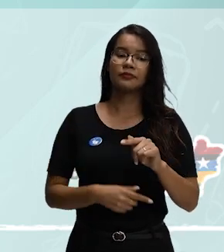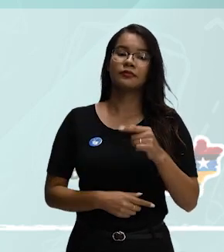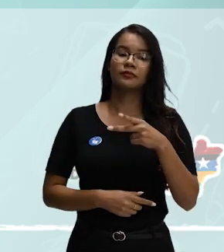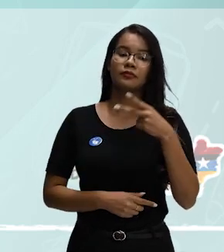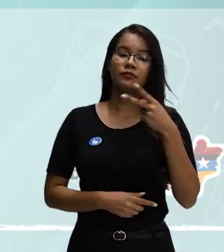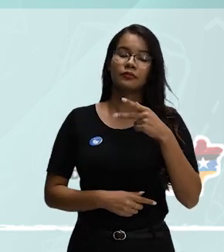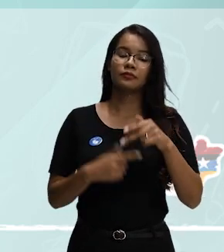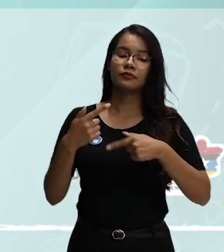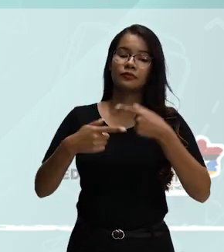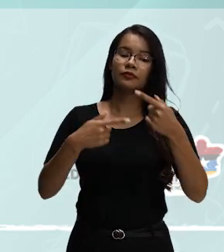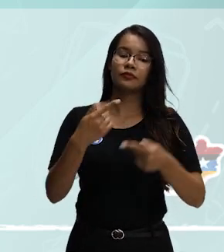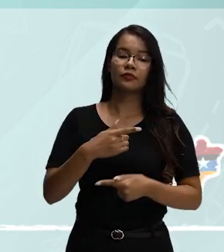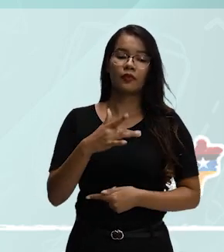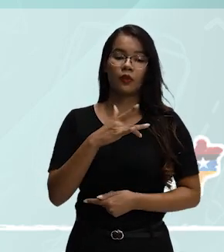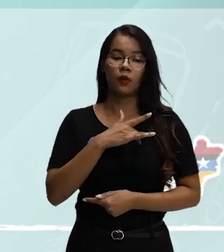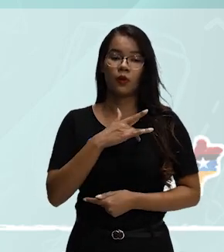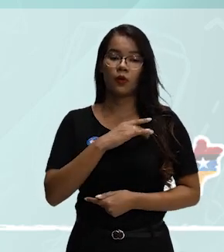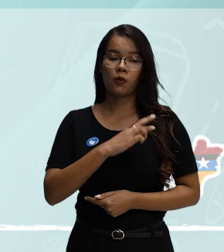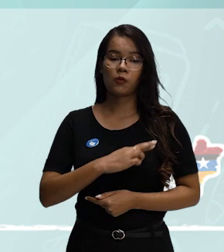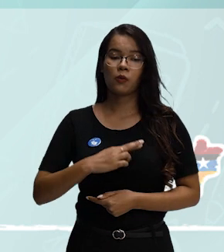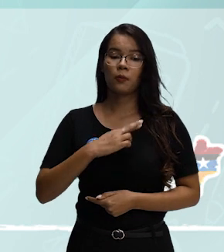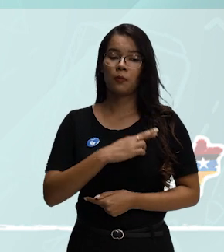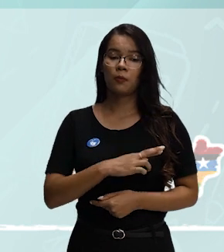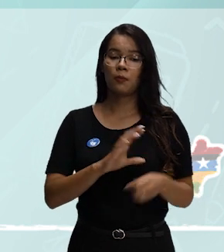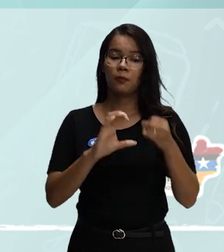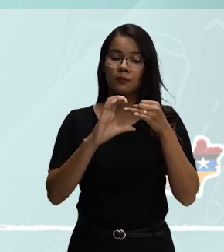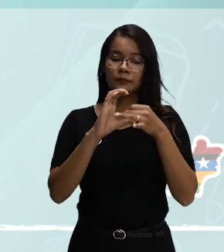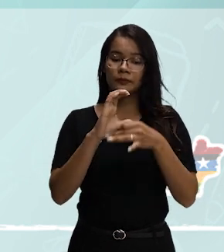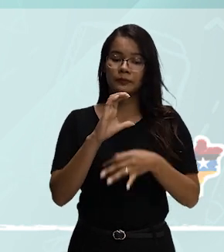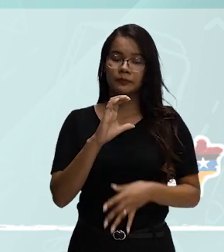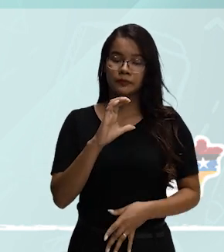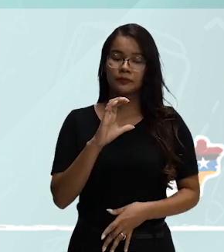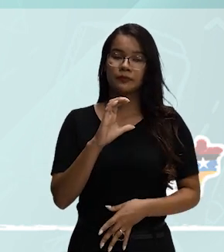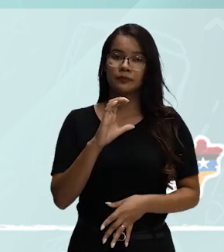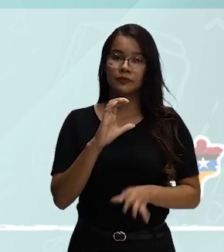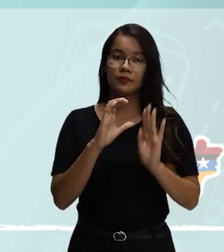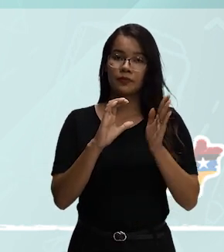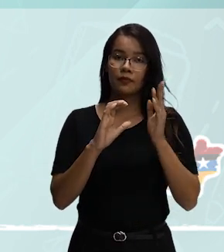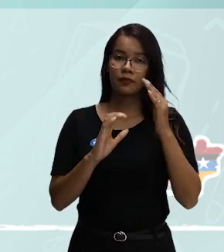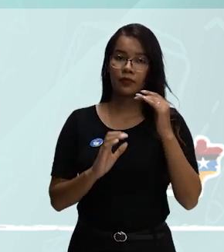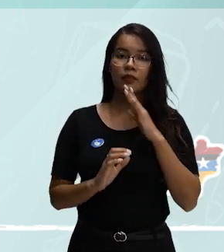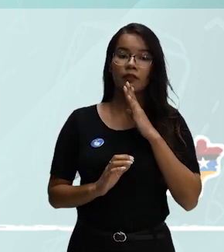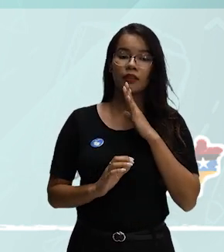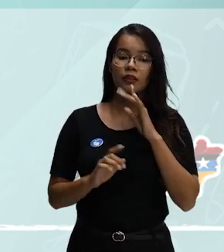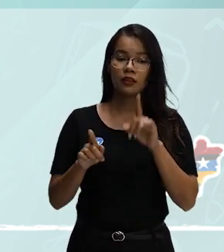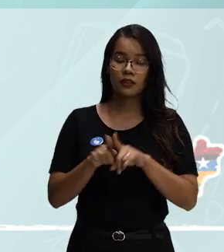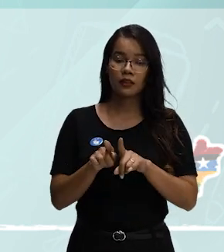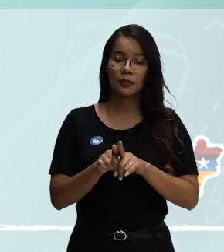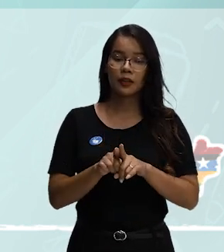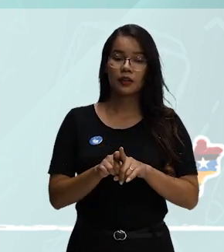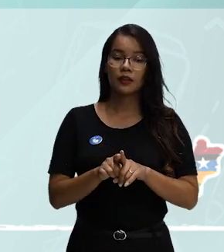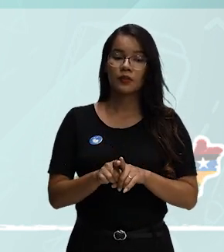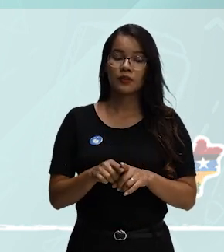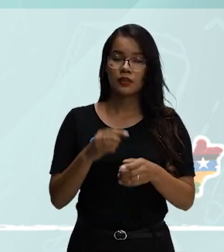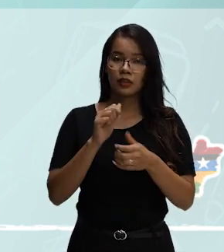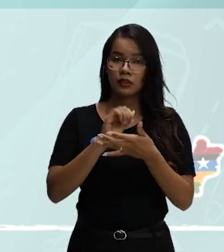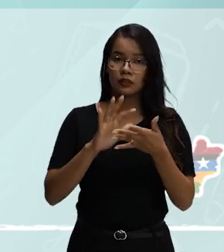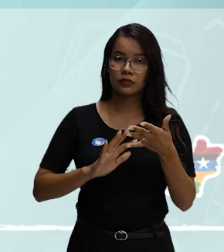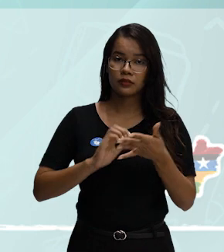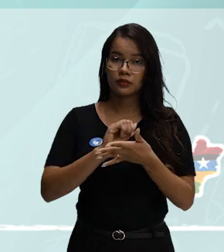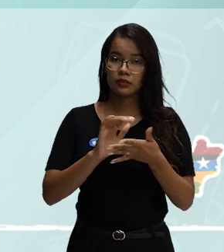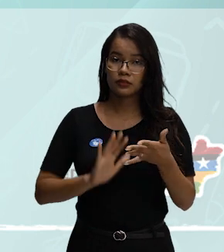romântica, as características dessa fase, dessa geração que você já conhece e os exercícios.